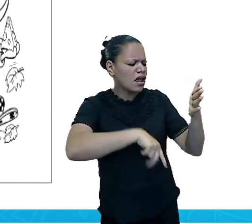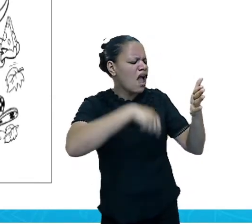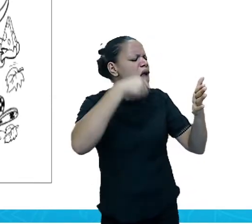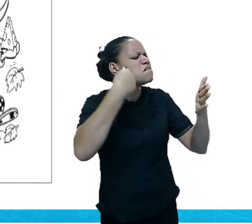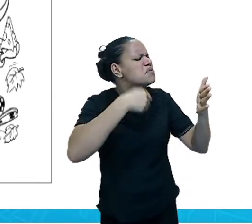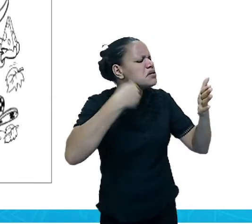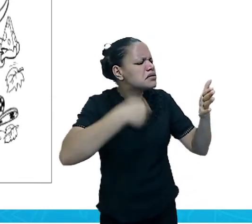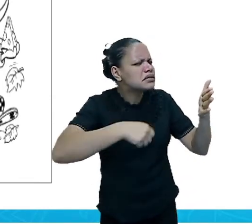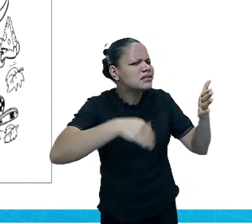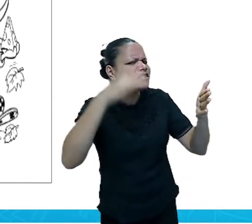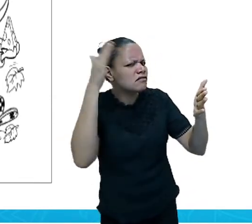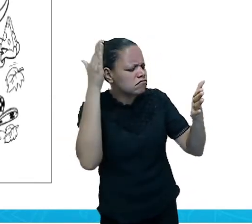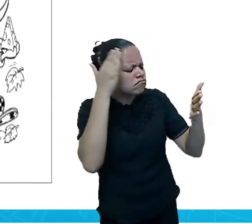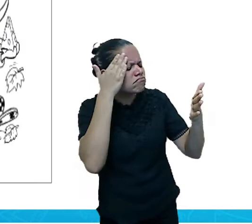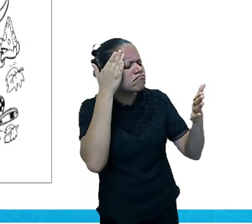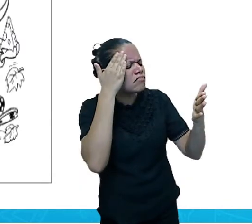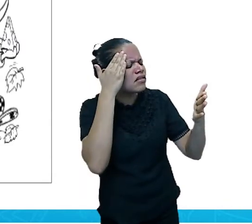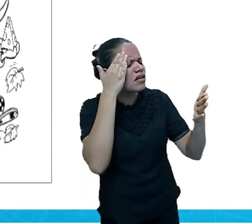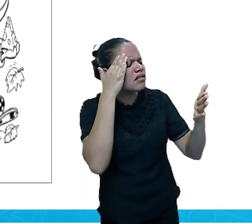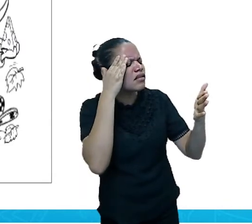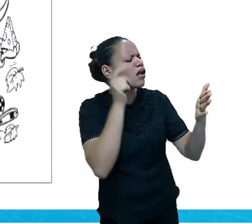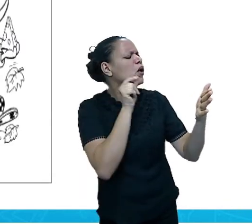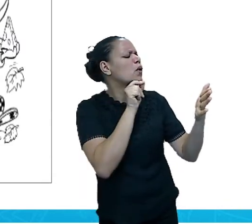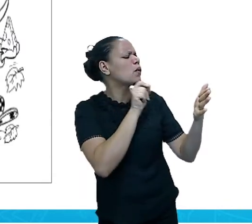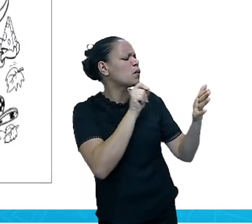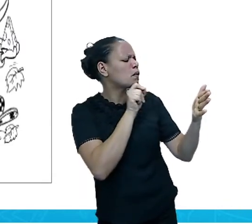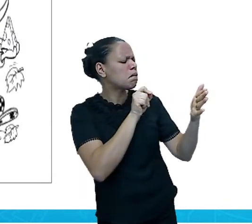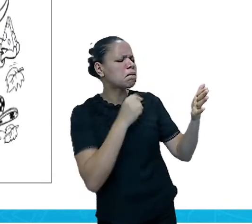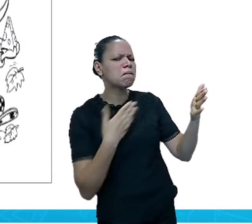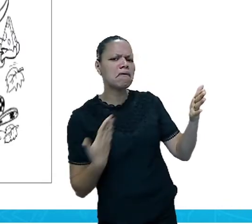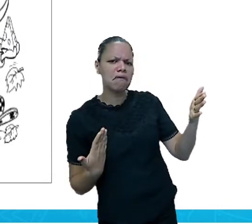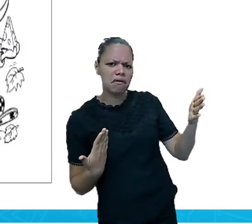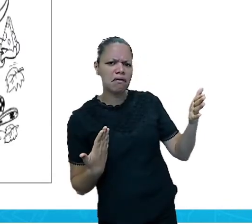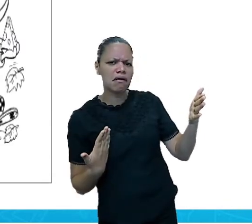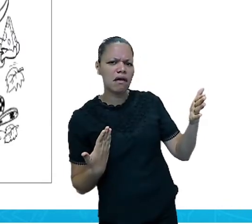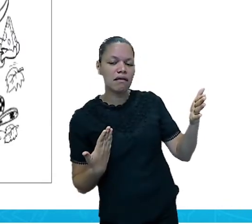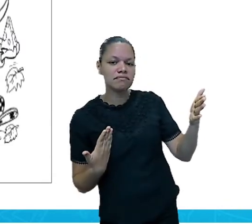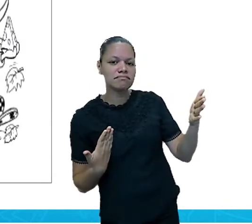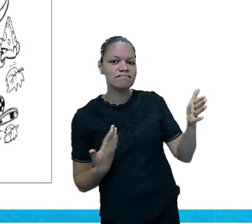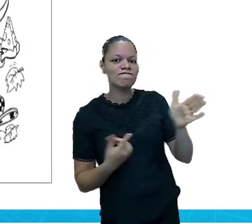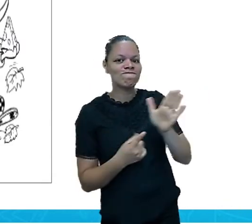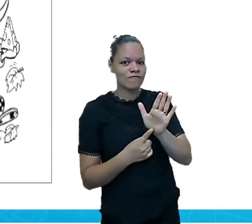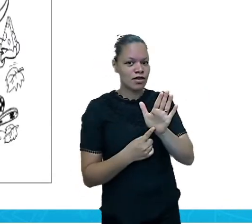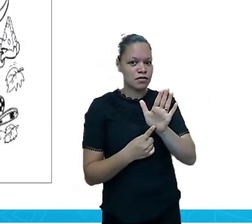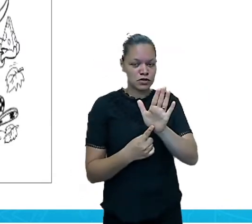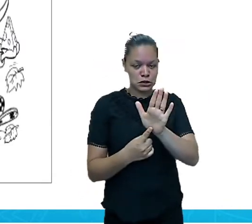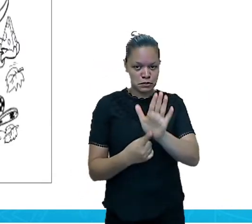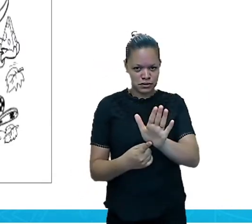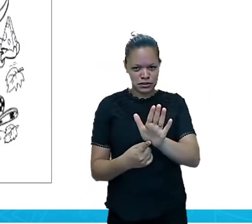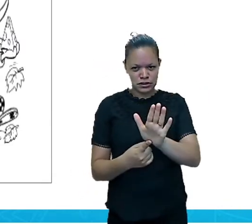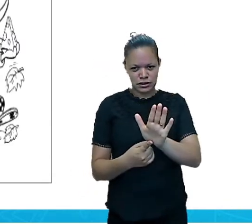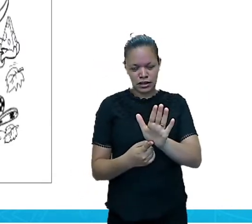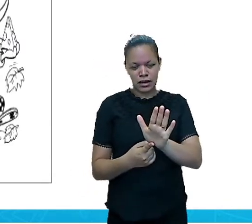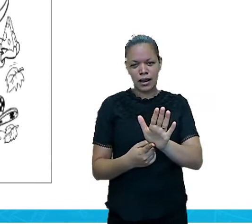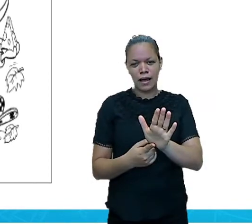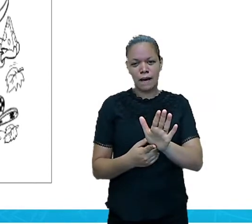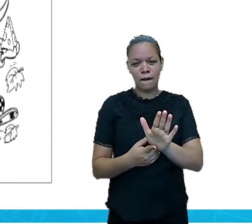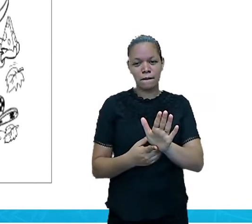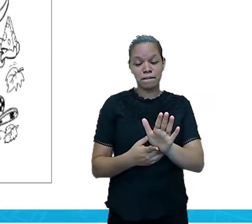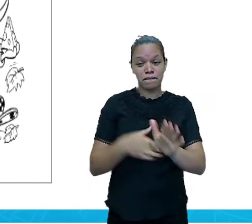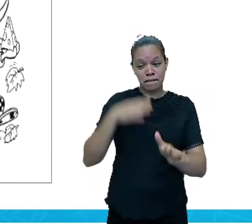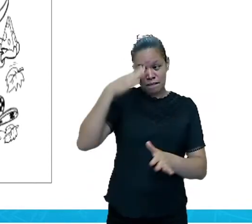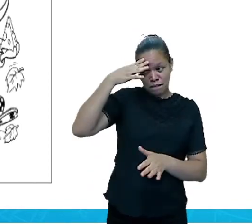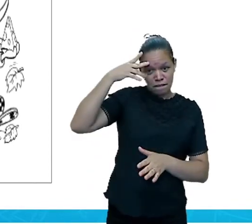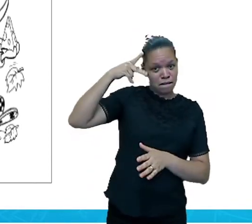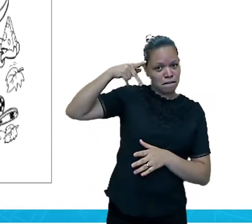muito elogia e nós vamos associar alguns provérbios que está relacionado,